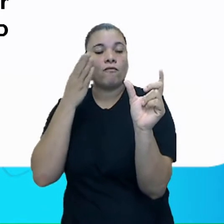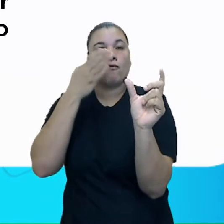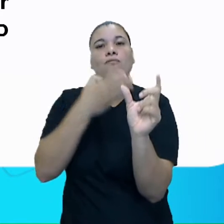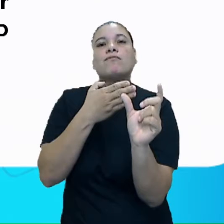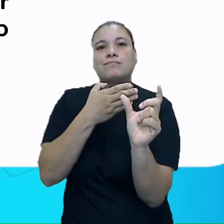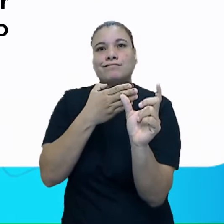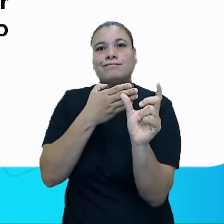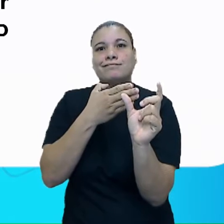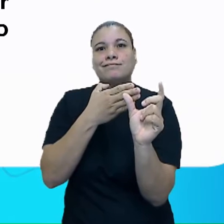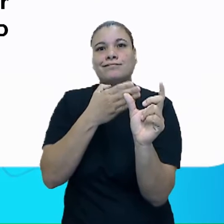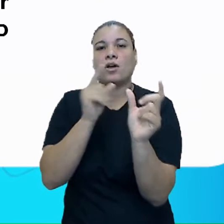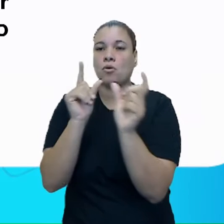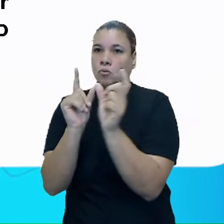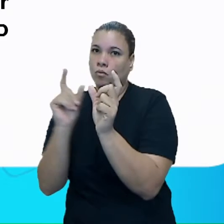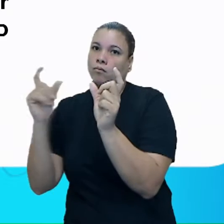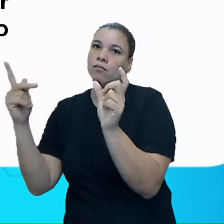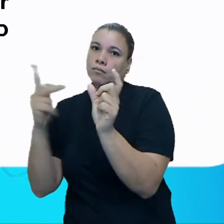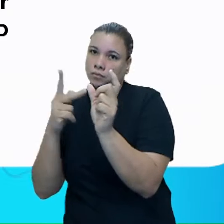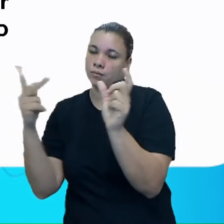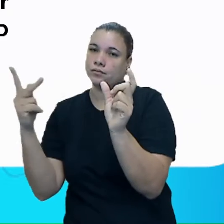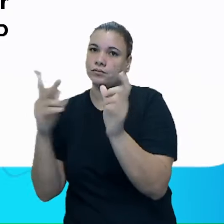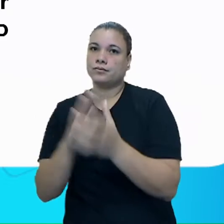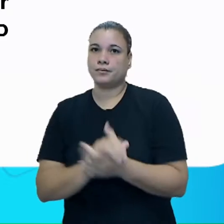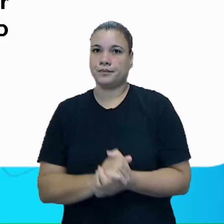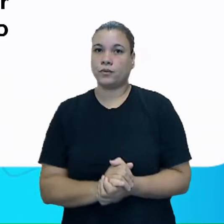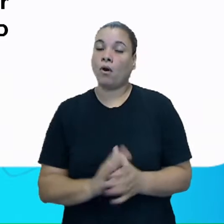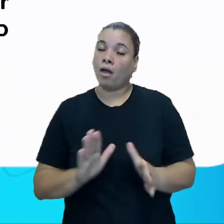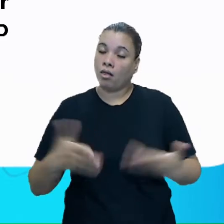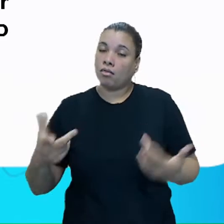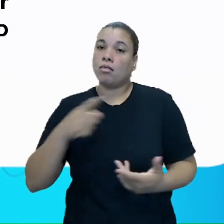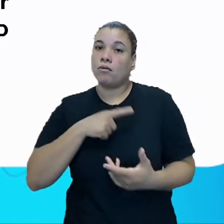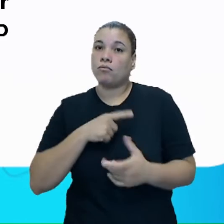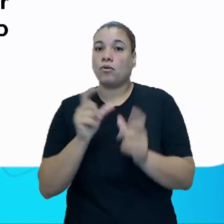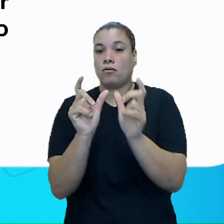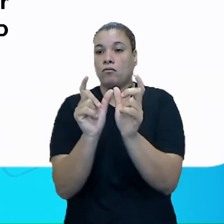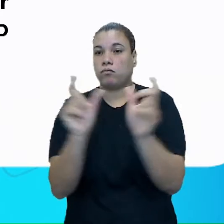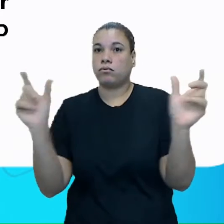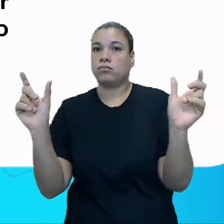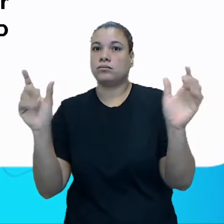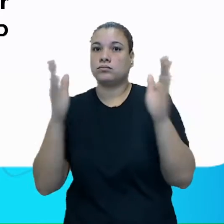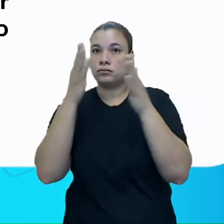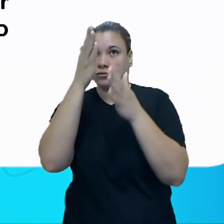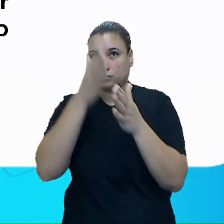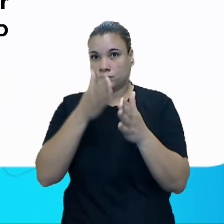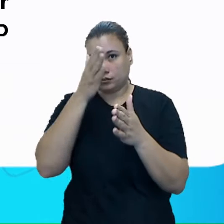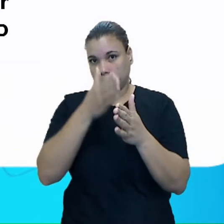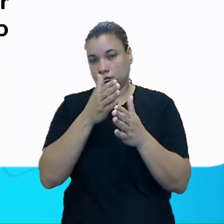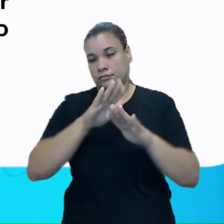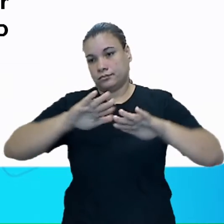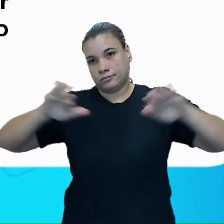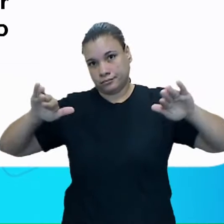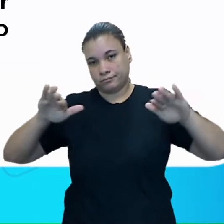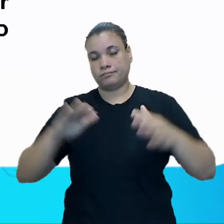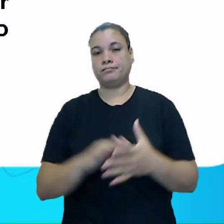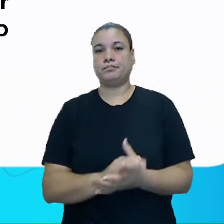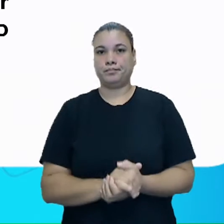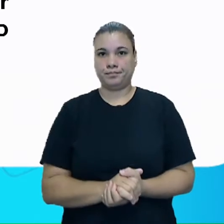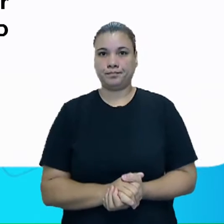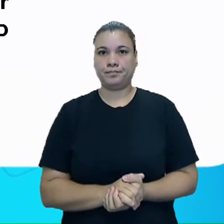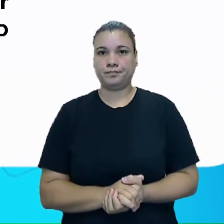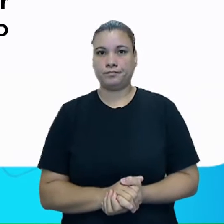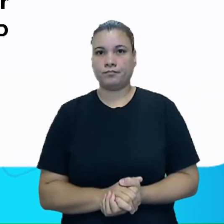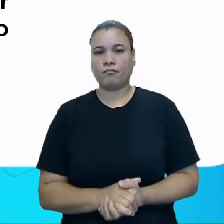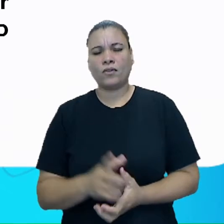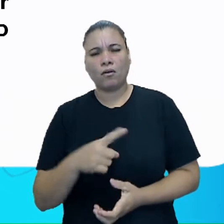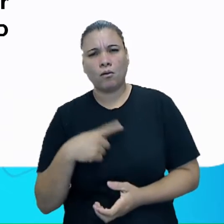minha oração, em sujeito e predicado, não é mesmo? Essa é a divisão. Agora, o que nós precisamos